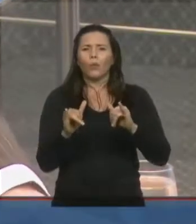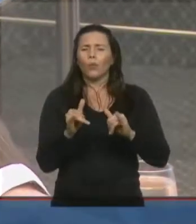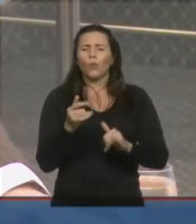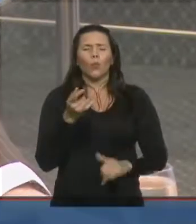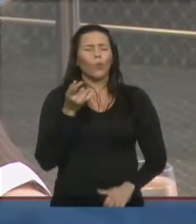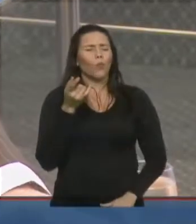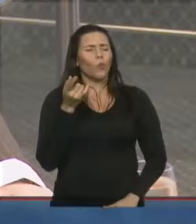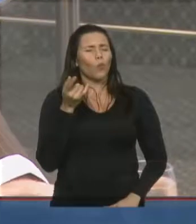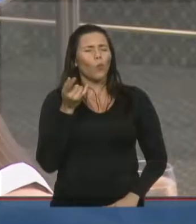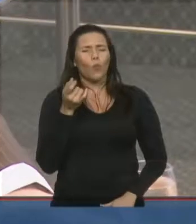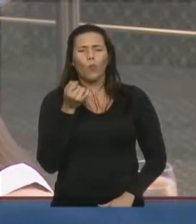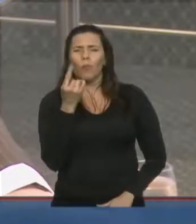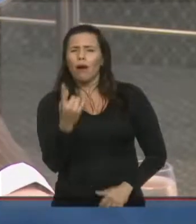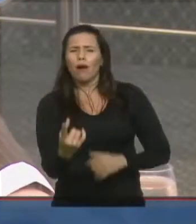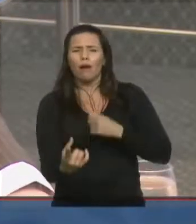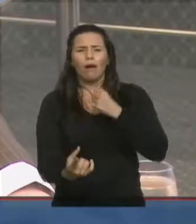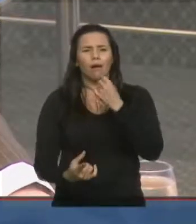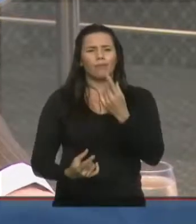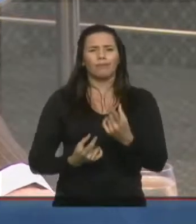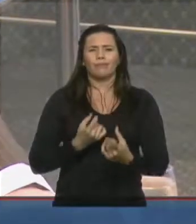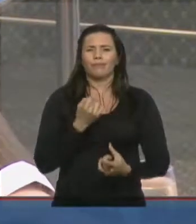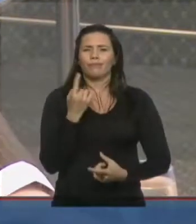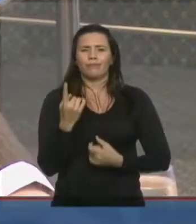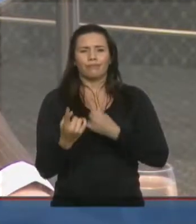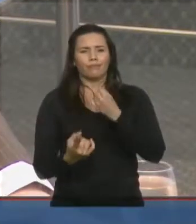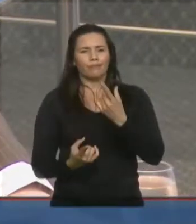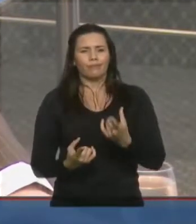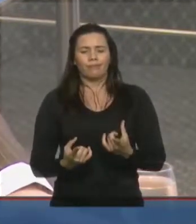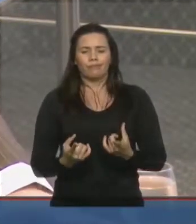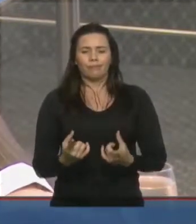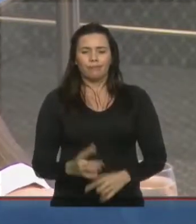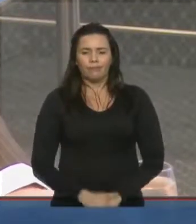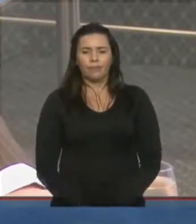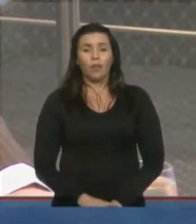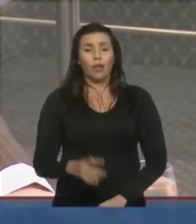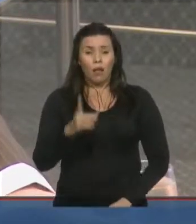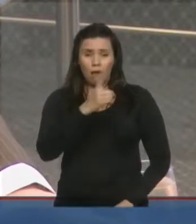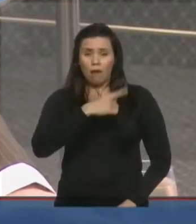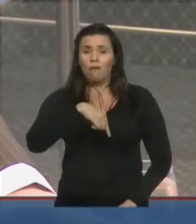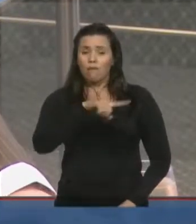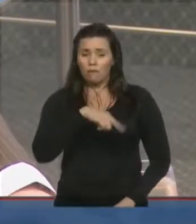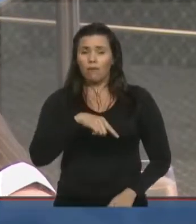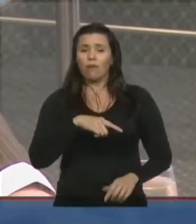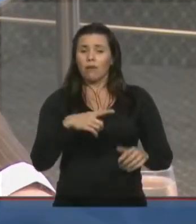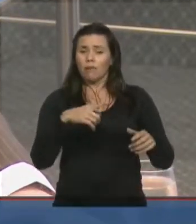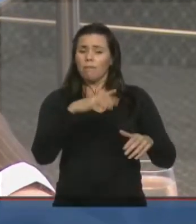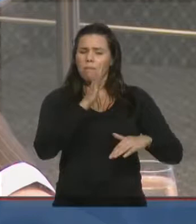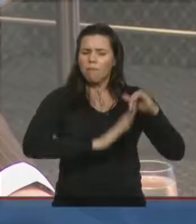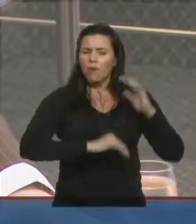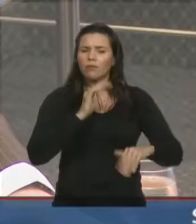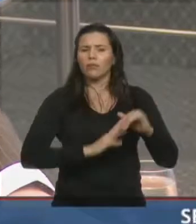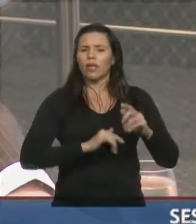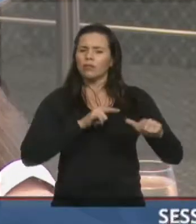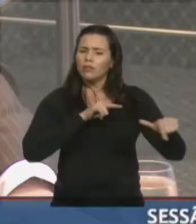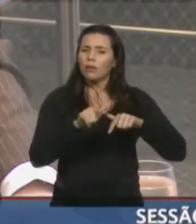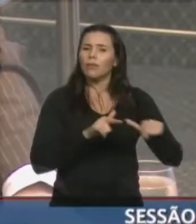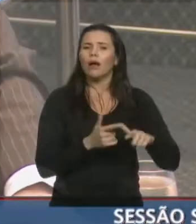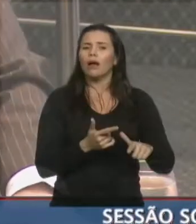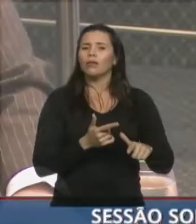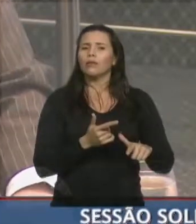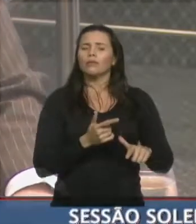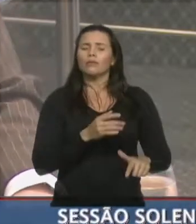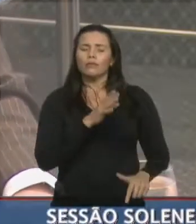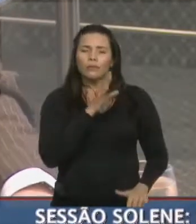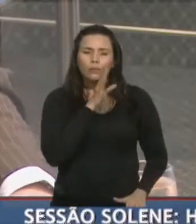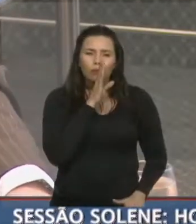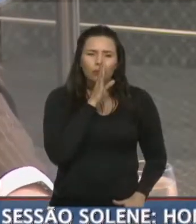vocês precisam, e todos os outros que trabalham nesse segmento silencioso, ser mais, né,